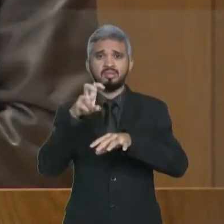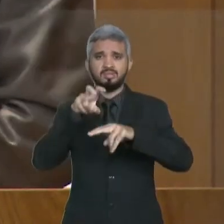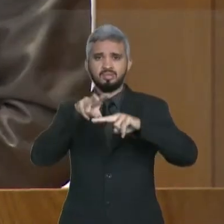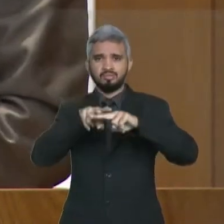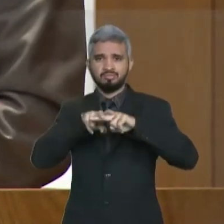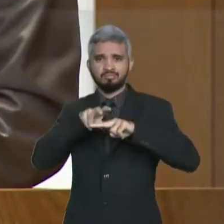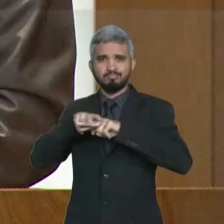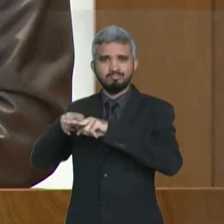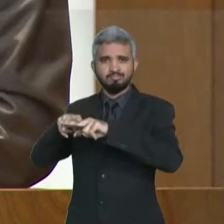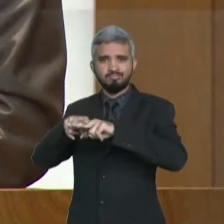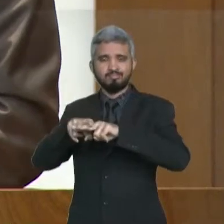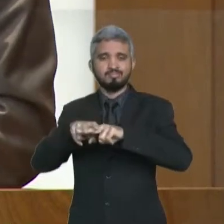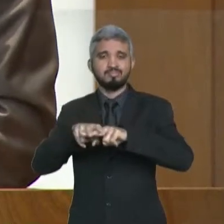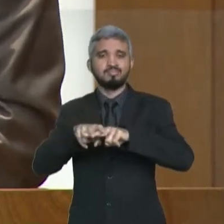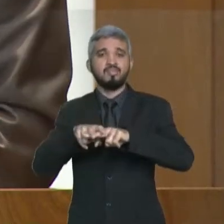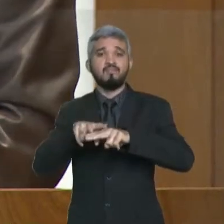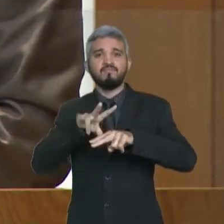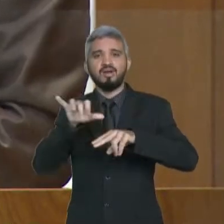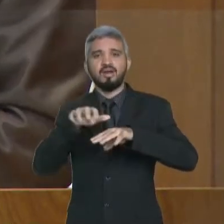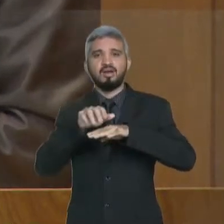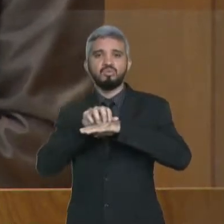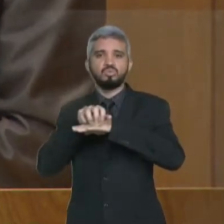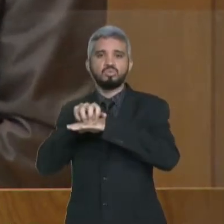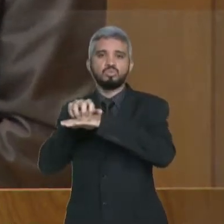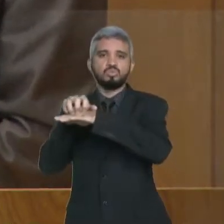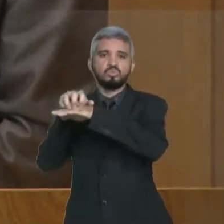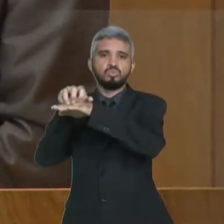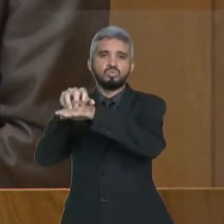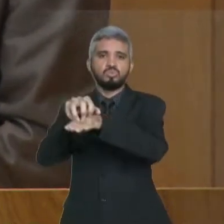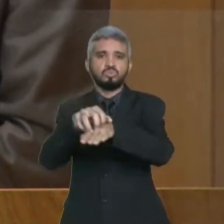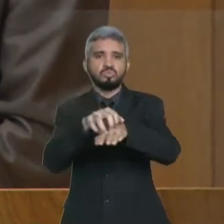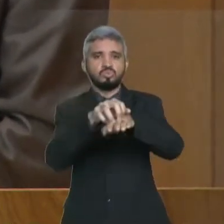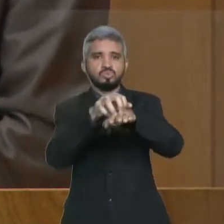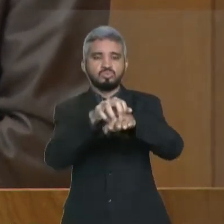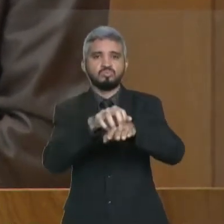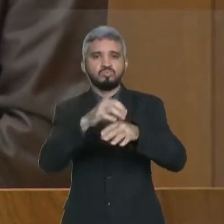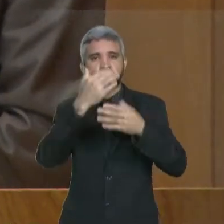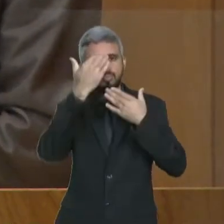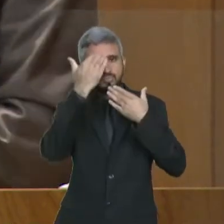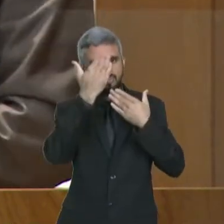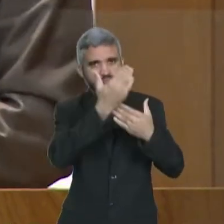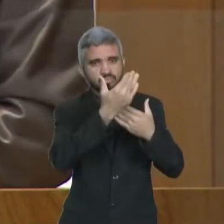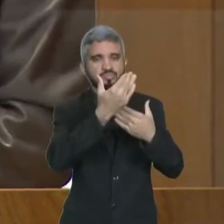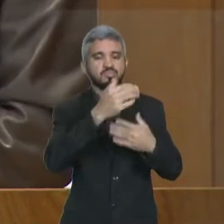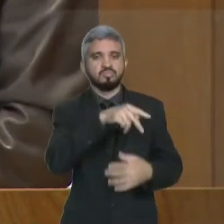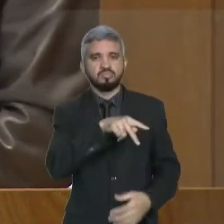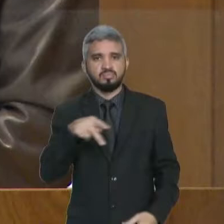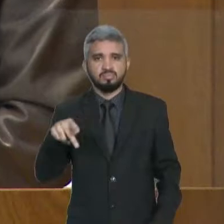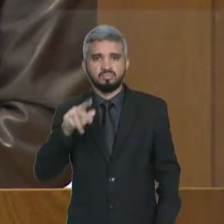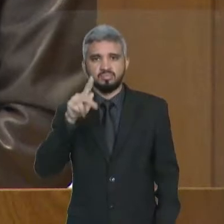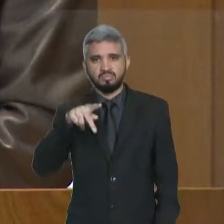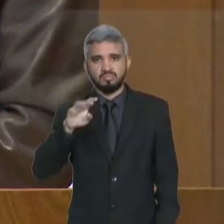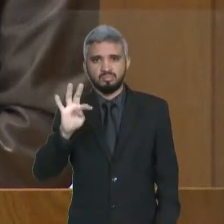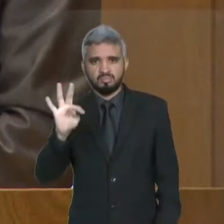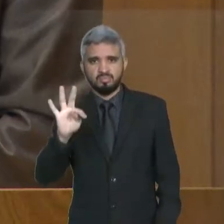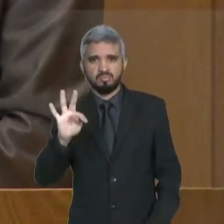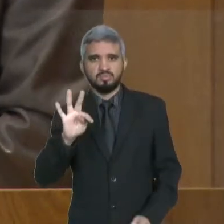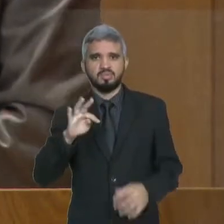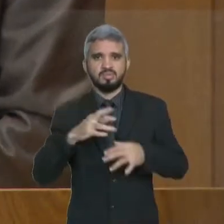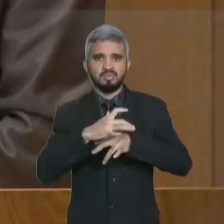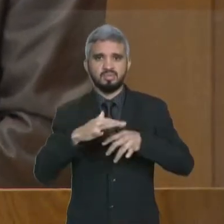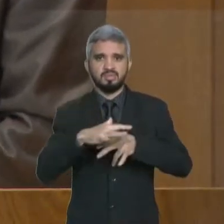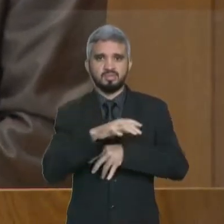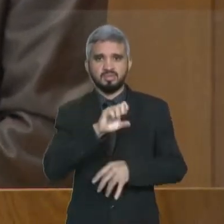já iniciaram a partir de São Bento e aqui o meu agradecimento ao presidente do PT de São Bento Américo que nos recebemos